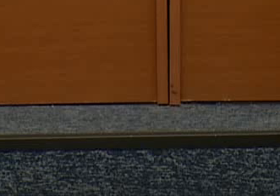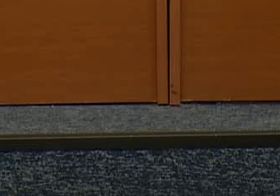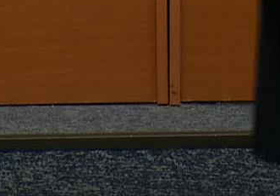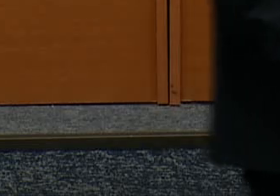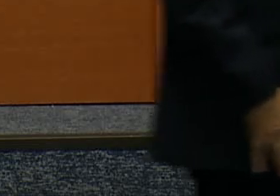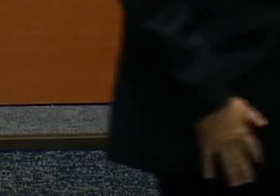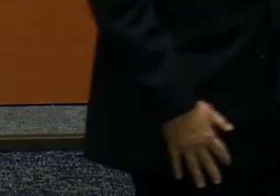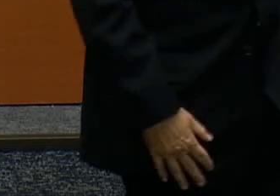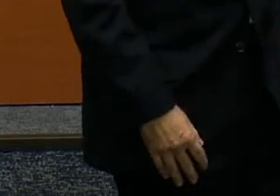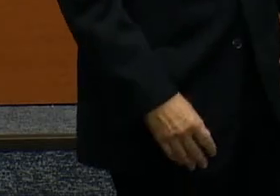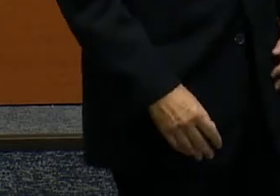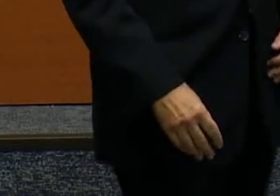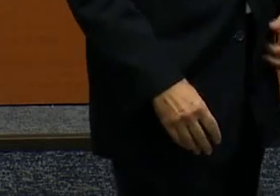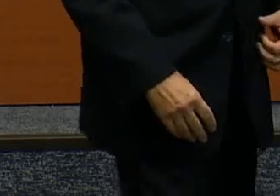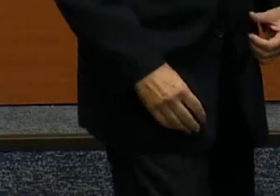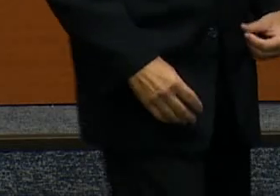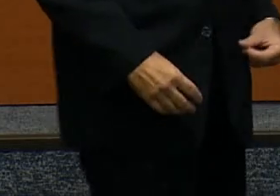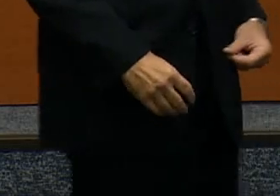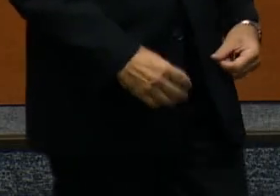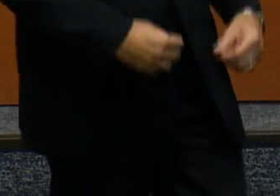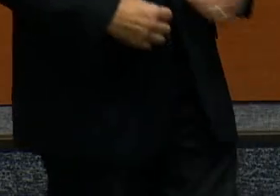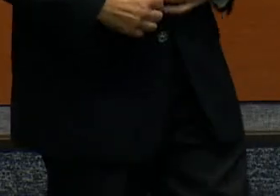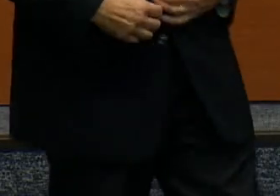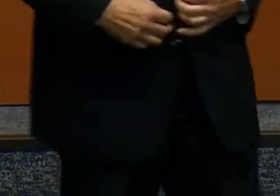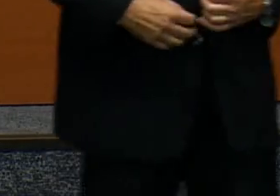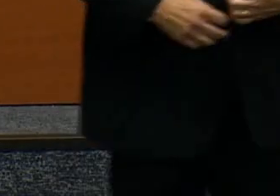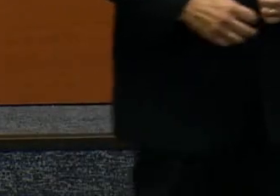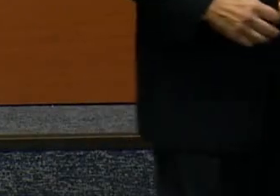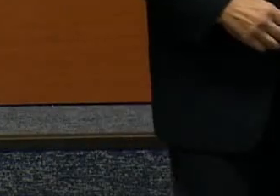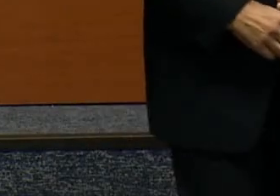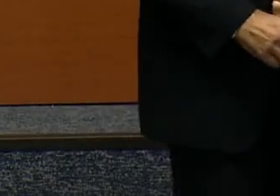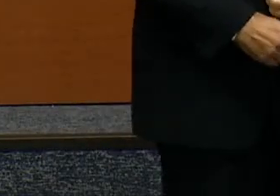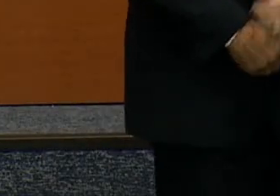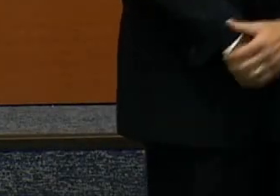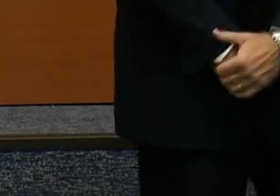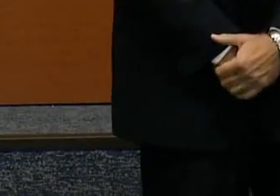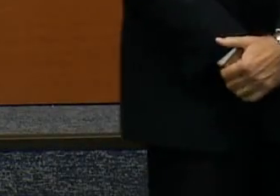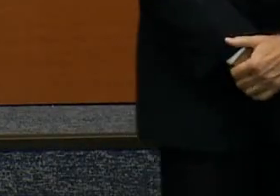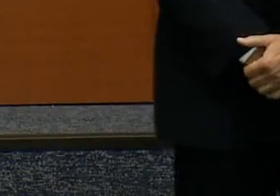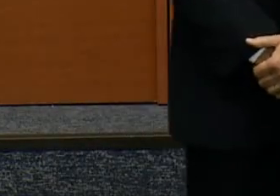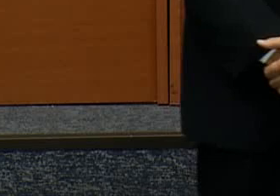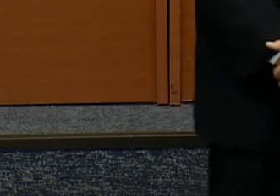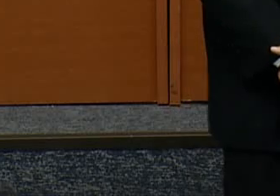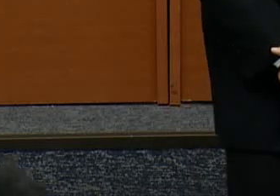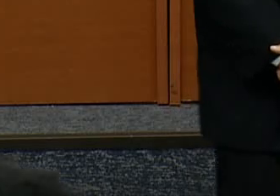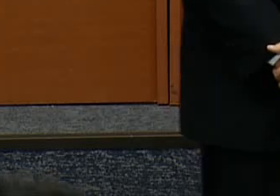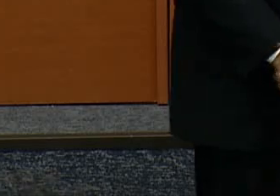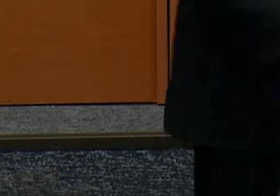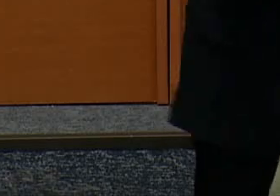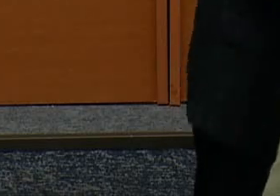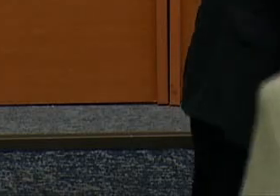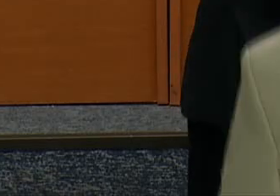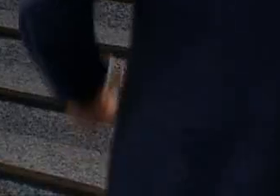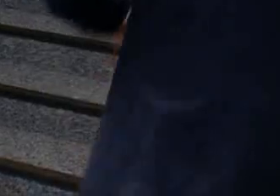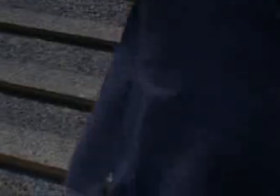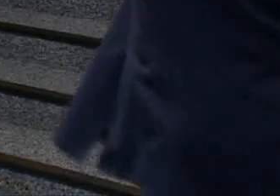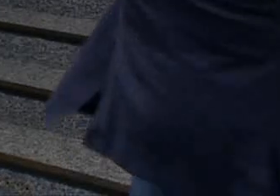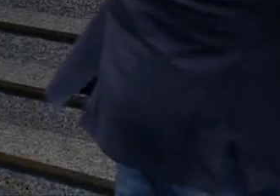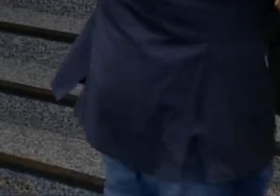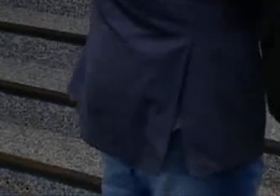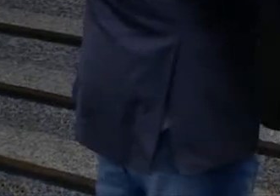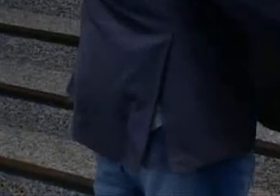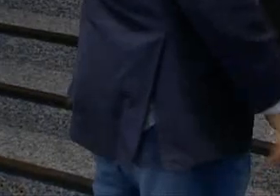Vereadores, por gentileza, vereadoras que estiverem presentes aqui na casa, se juntem aqui à frente com o vereador Dr. Hélio Brasileiro para um registro